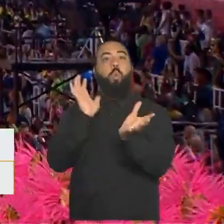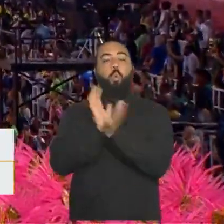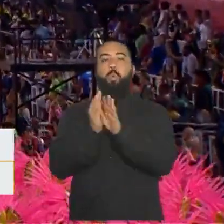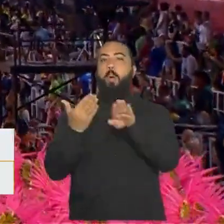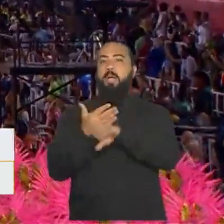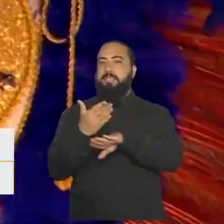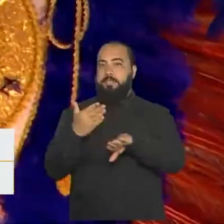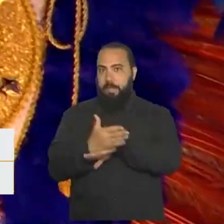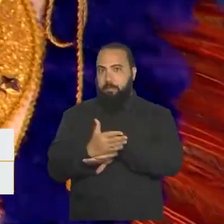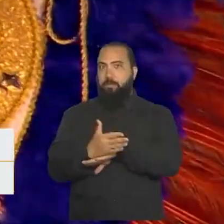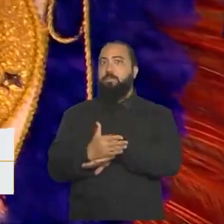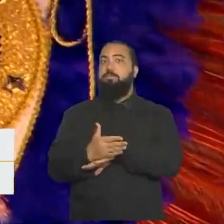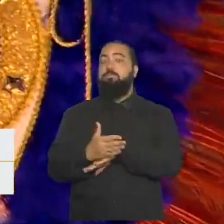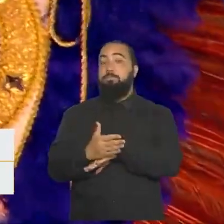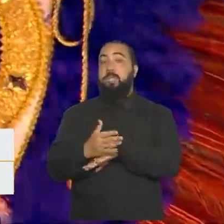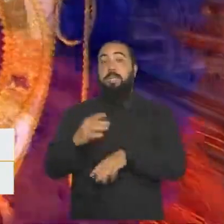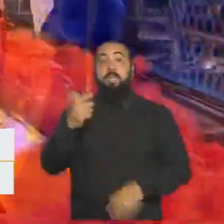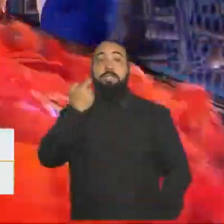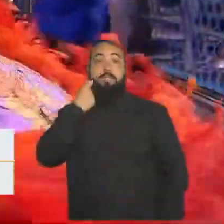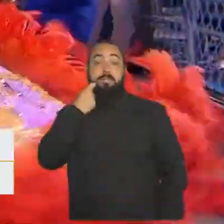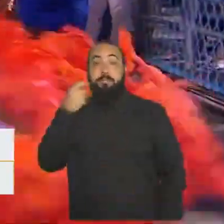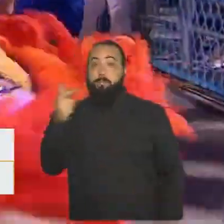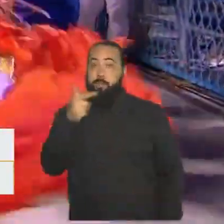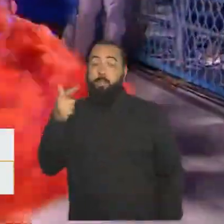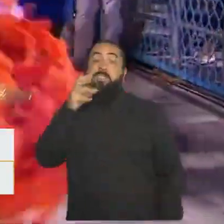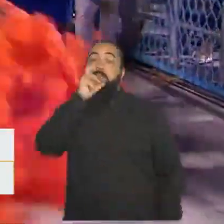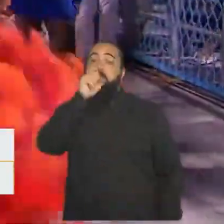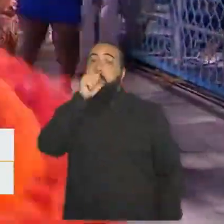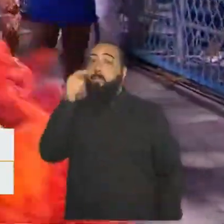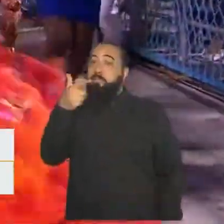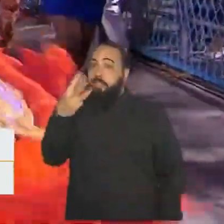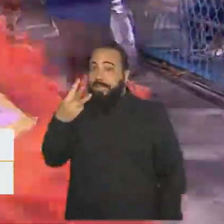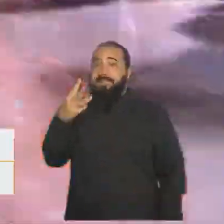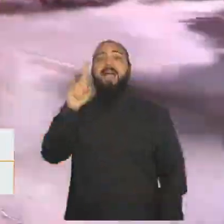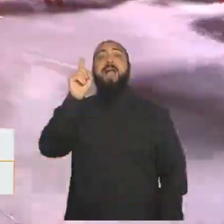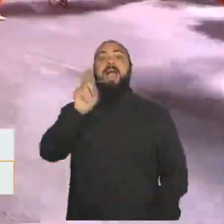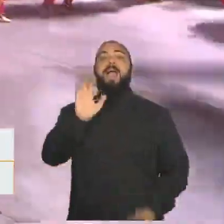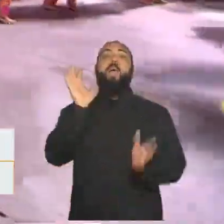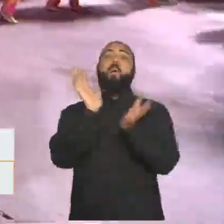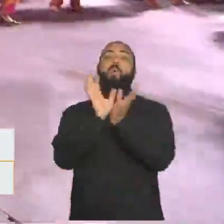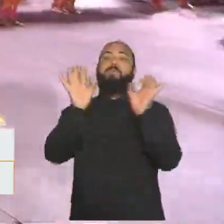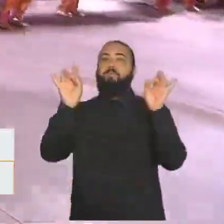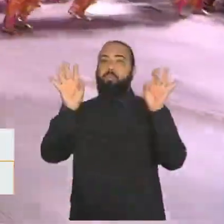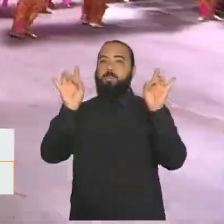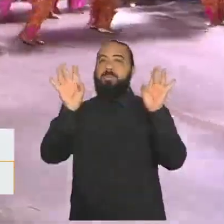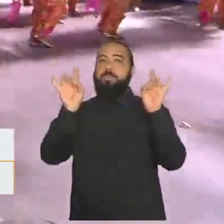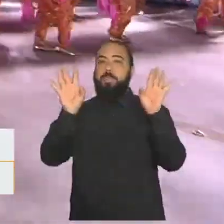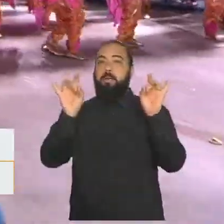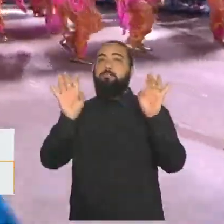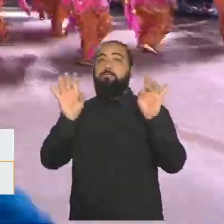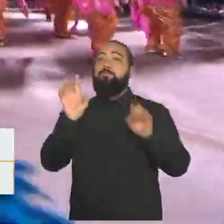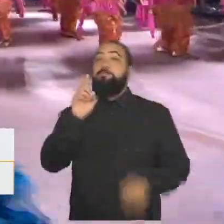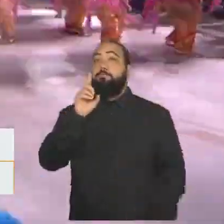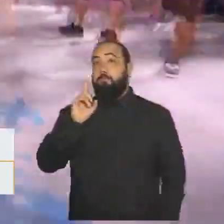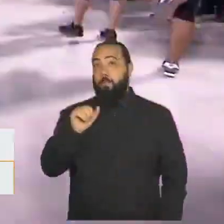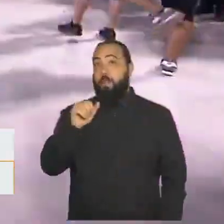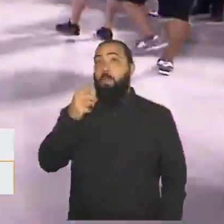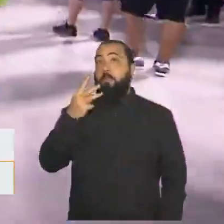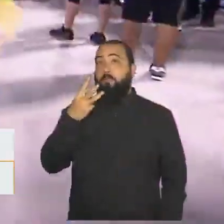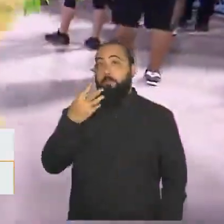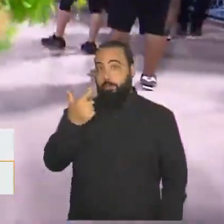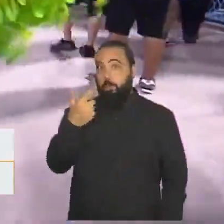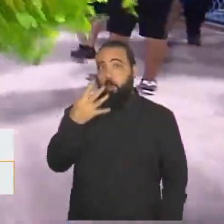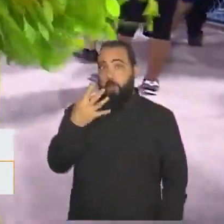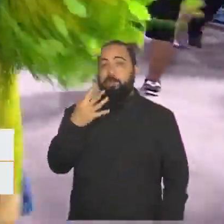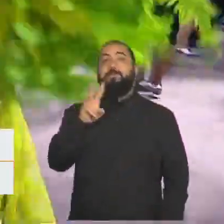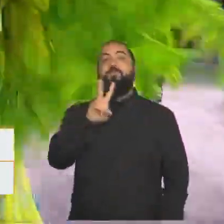acesso. Na sexta, 22, e no sábado, 23, será a vez do grupo especial. No domingo, 24, vão desfilar as